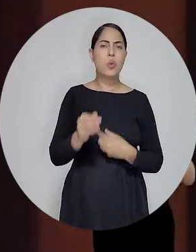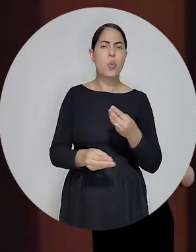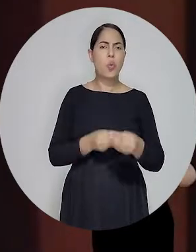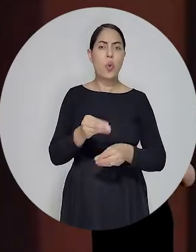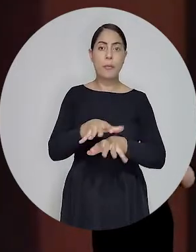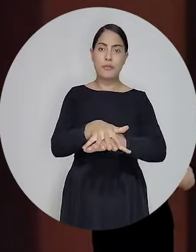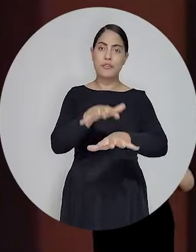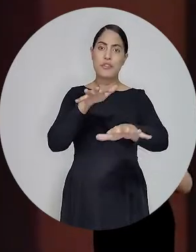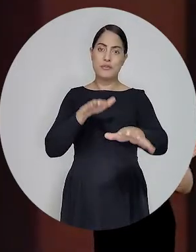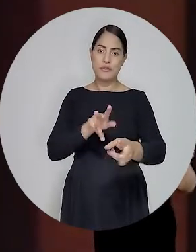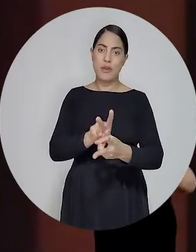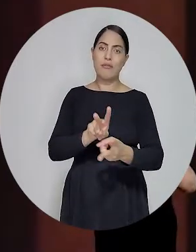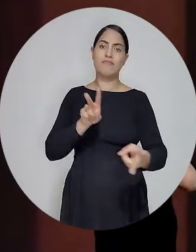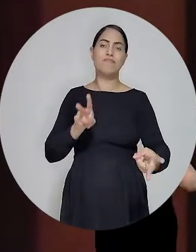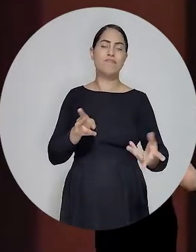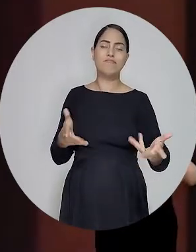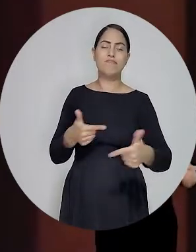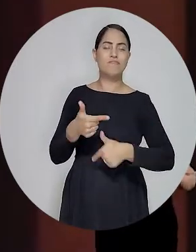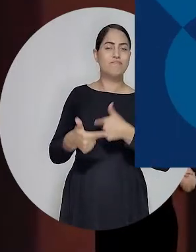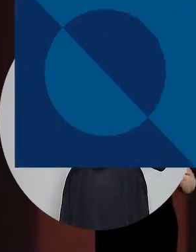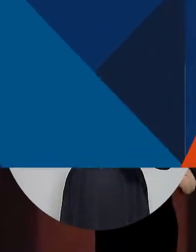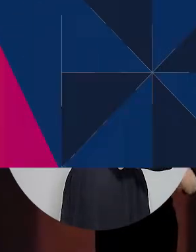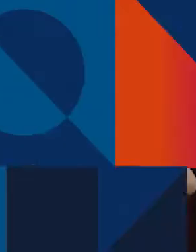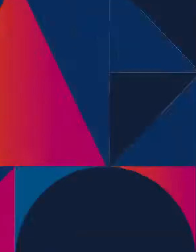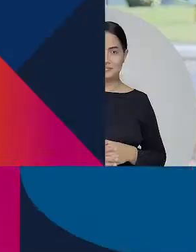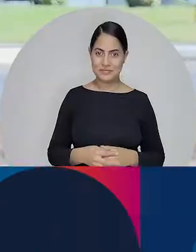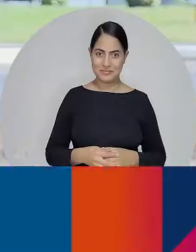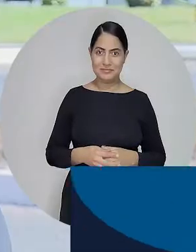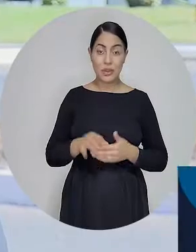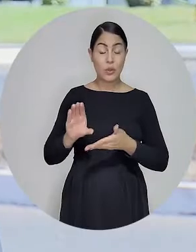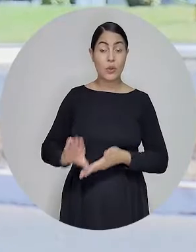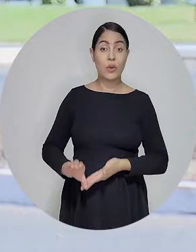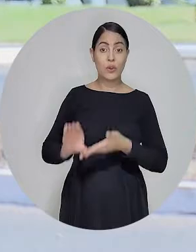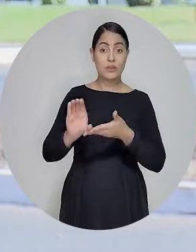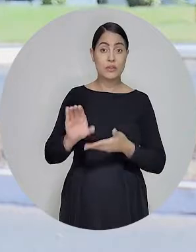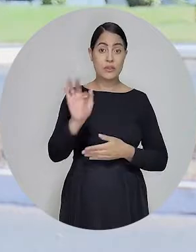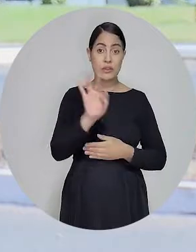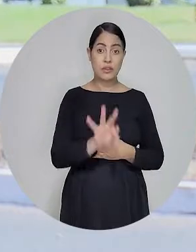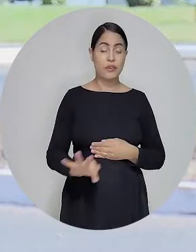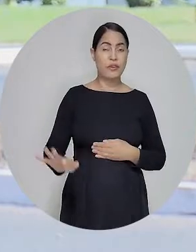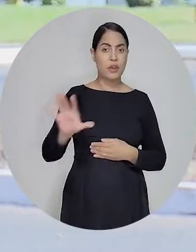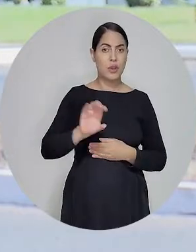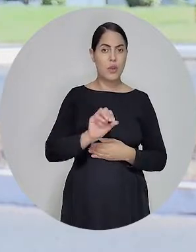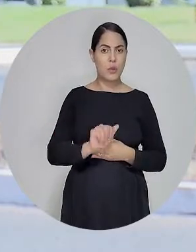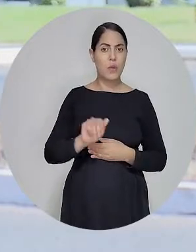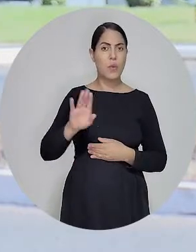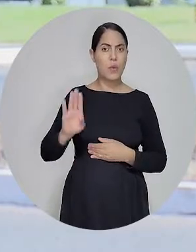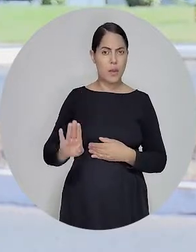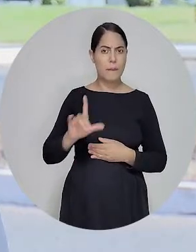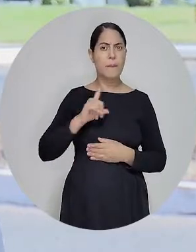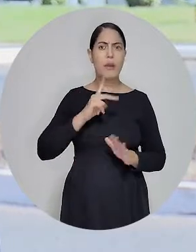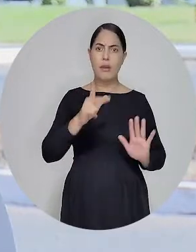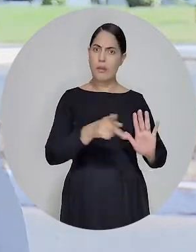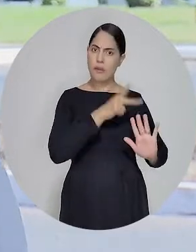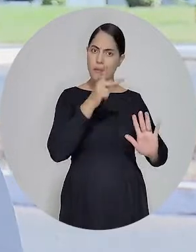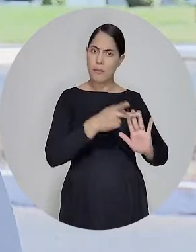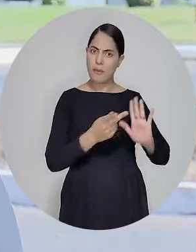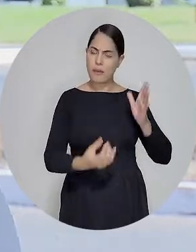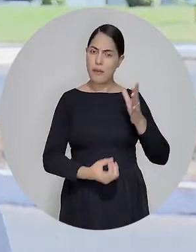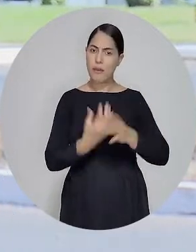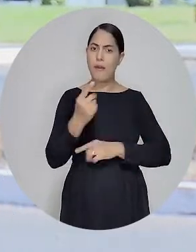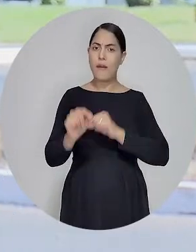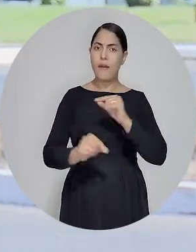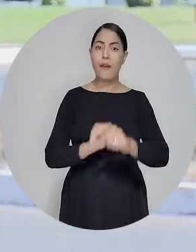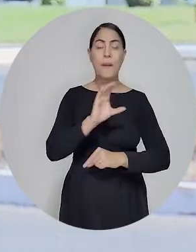de forma virtual. Foi um trabalho de excelência. O Conselho Federal da OAB criou, por meio de portaria, a